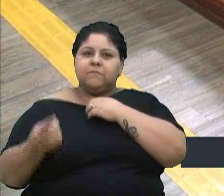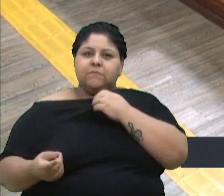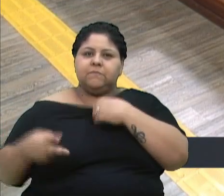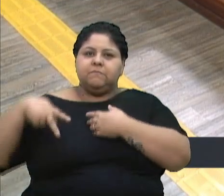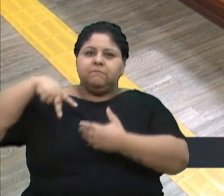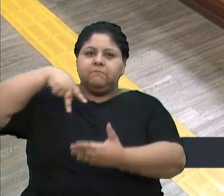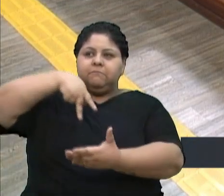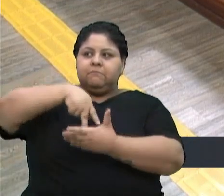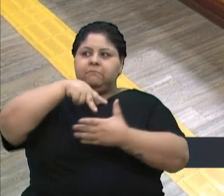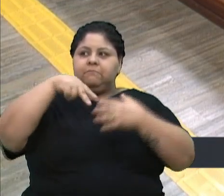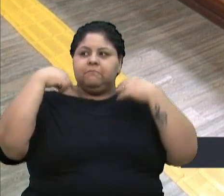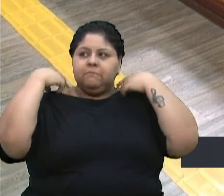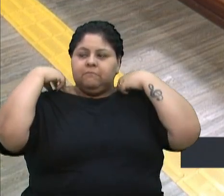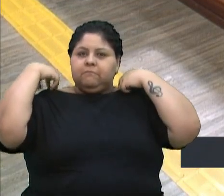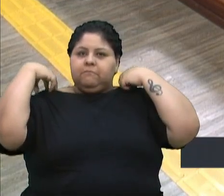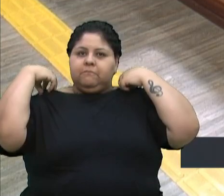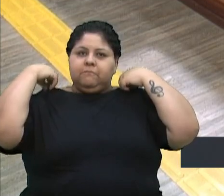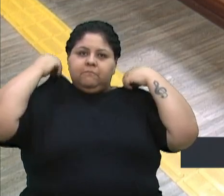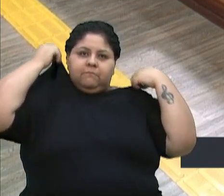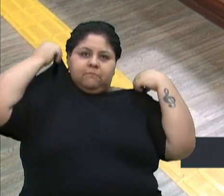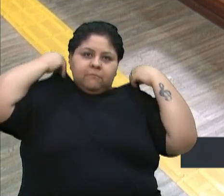tribuna.